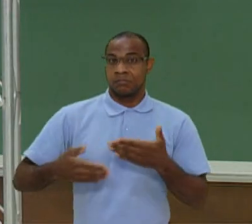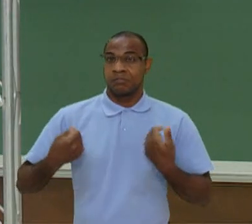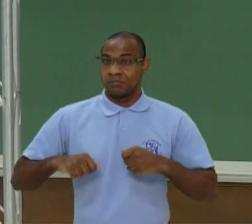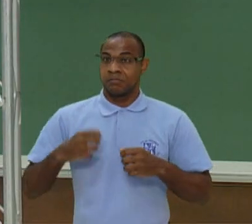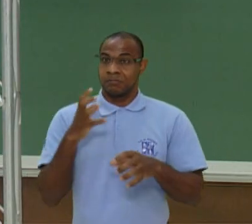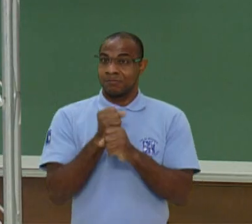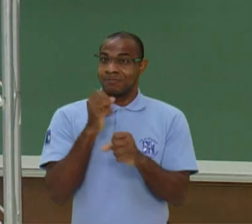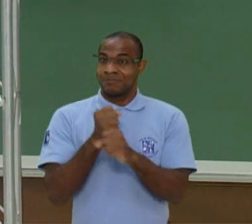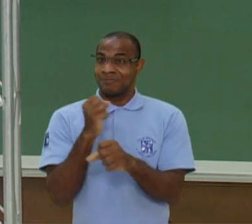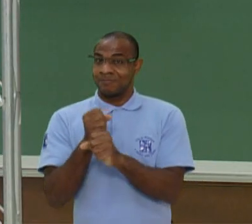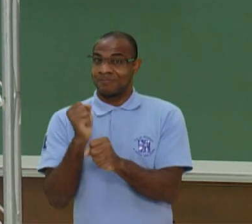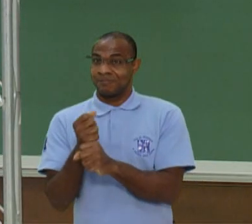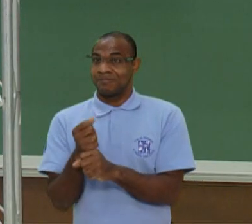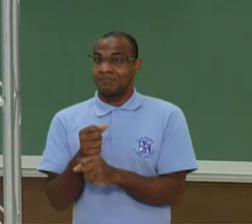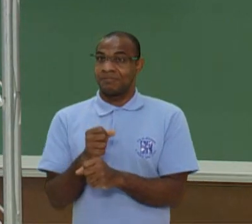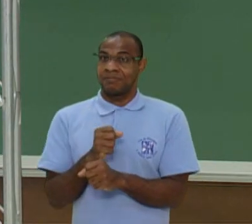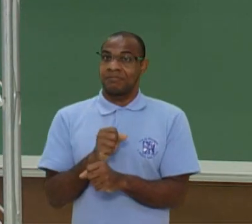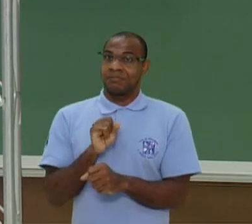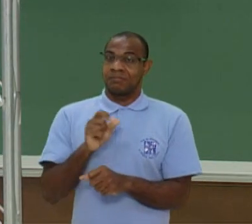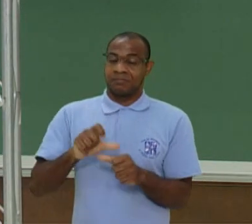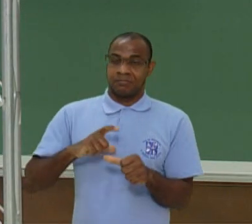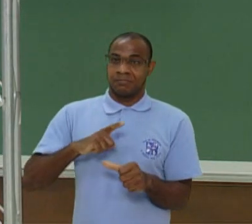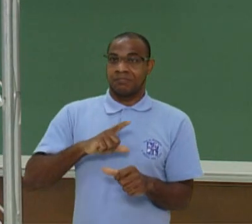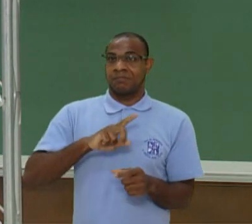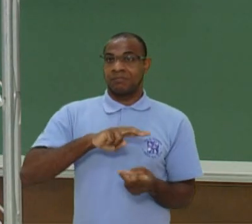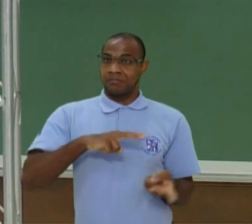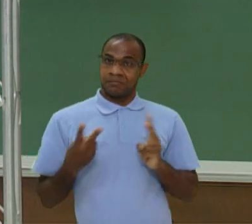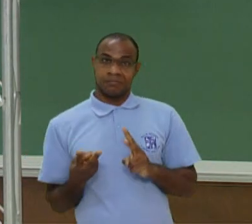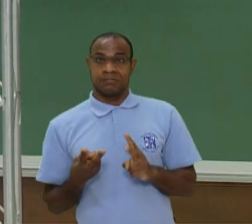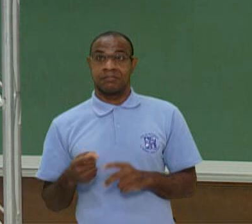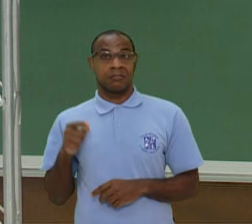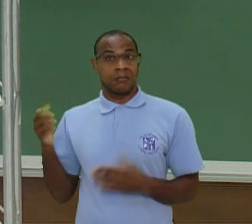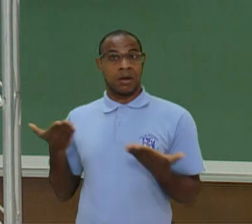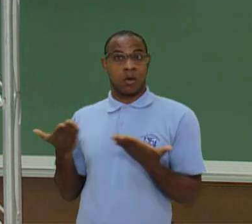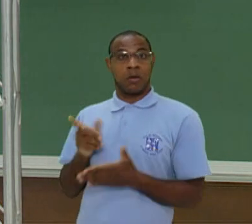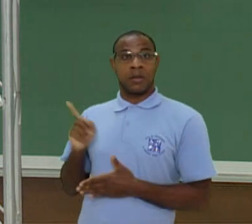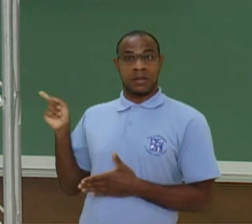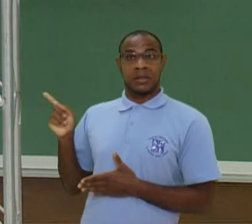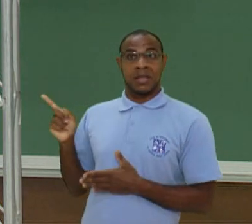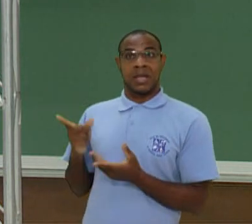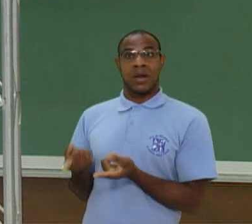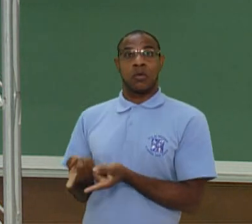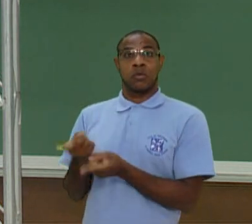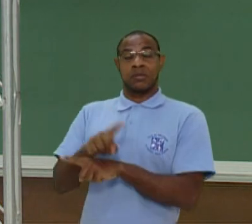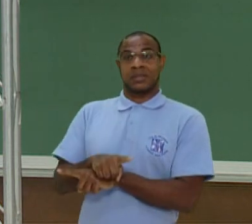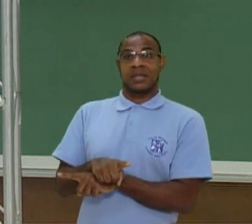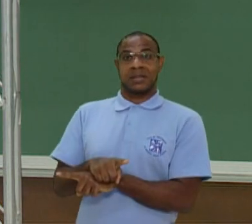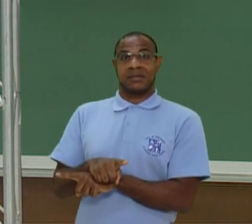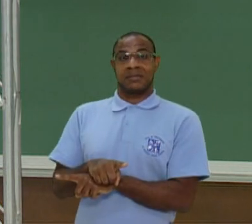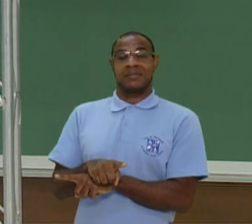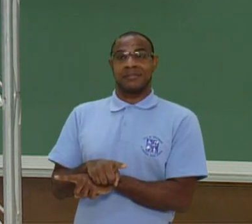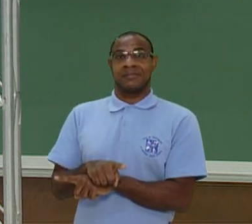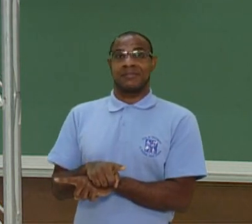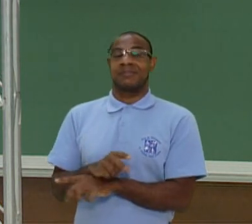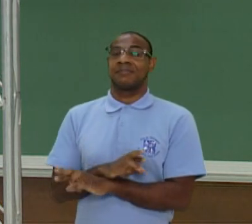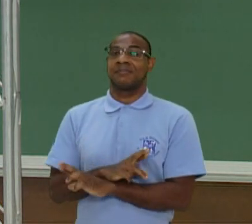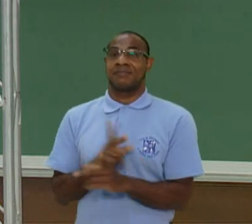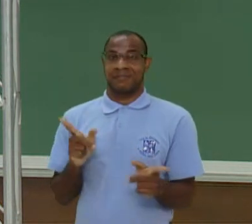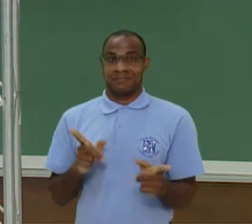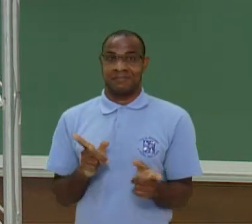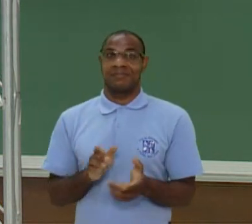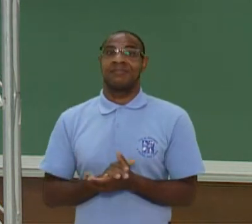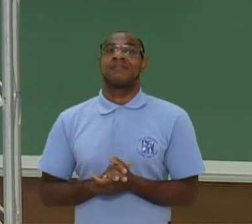cálculo quando você tem que transformar. Então a forma algébrica, nesse caso, é o contrário da adição. Ela é mais complexa. Na